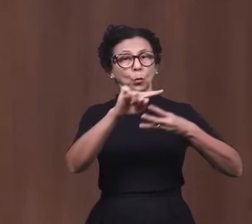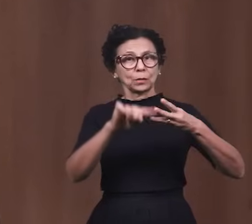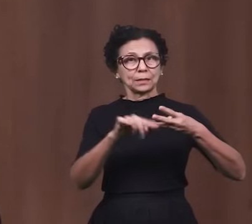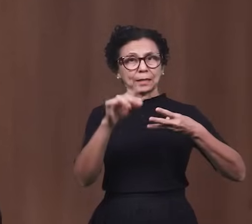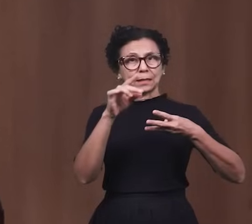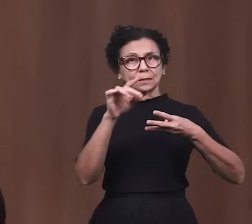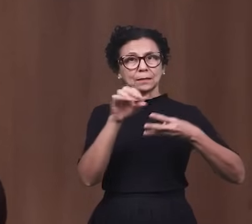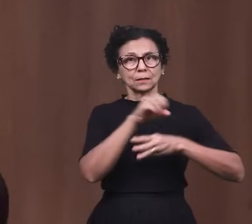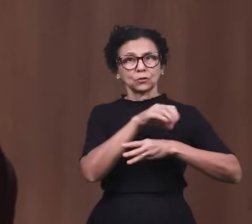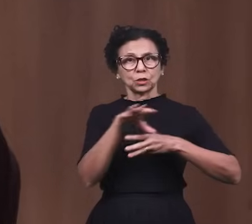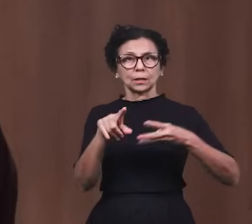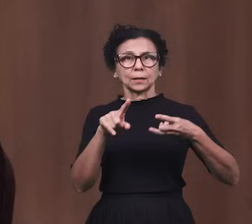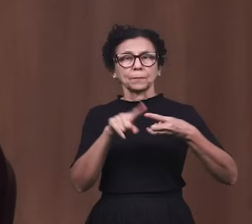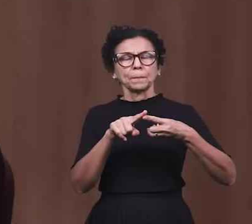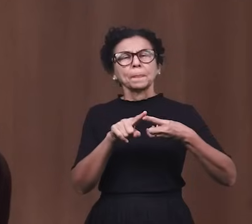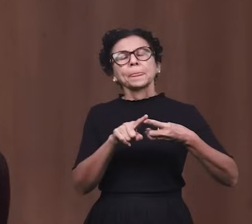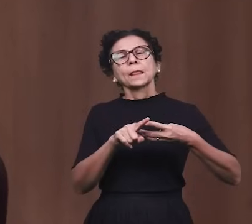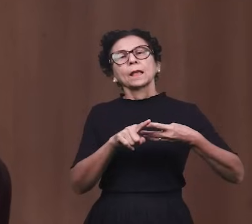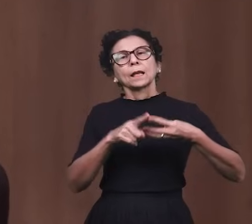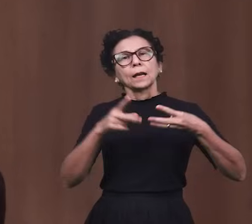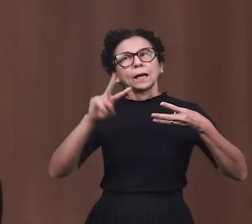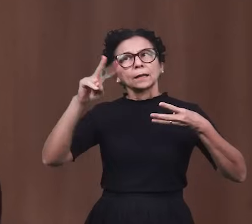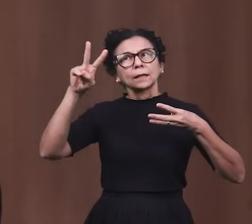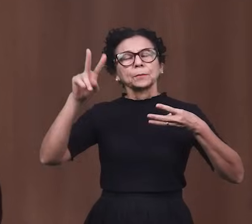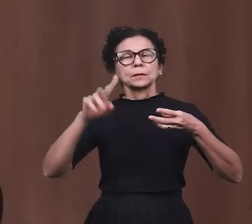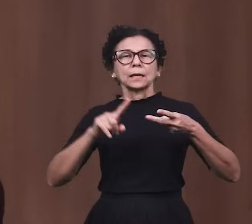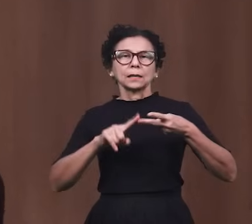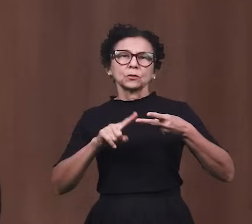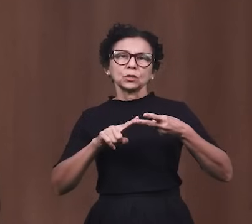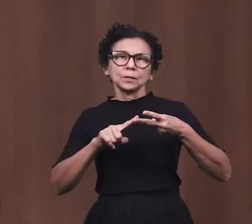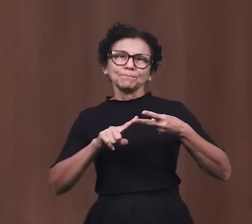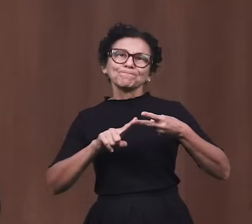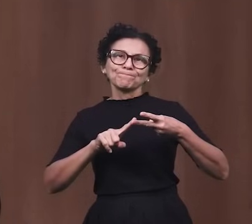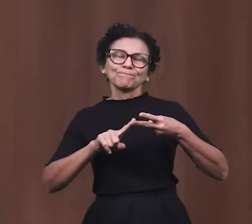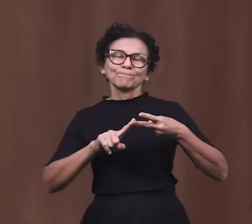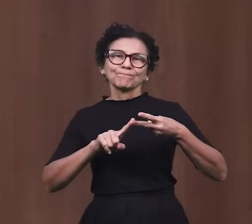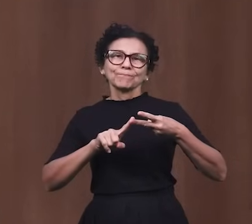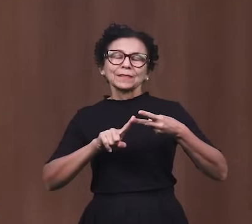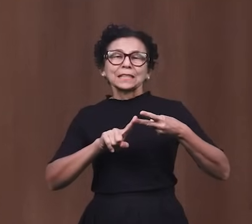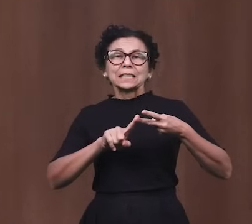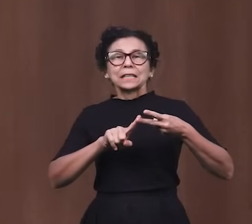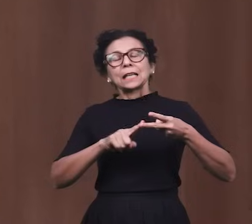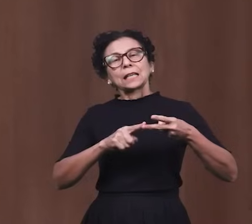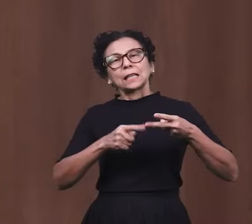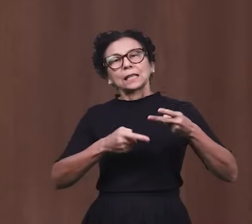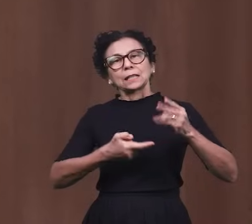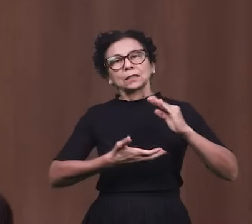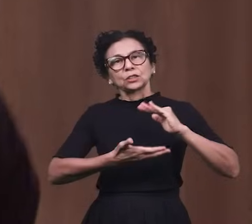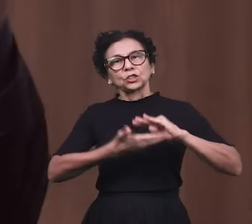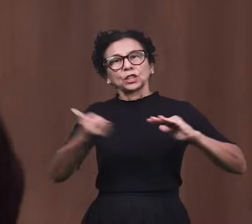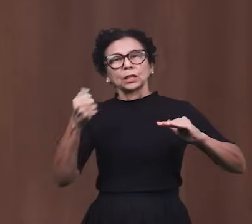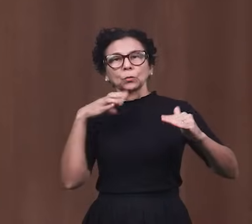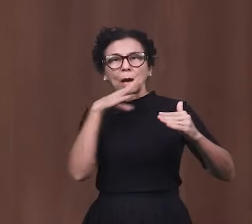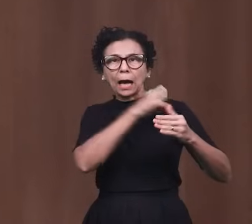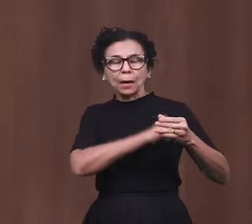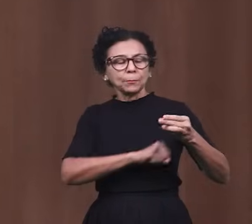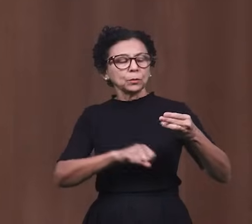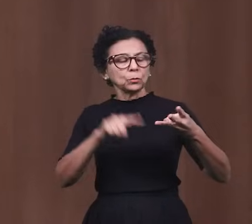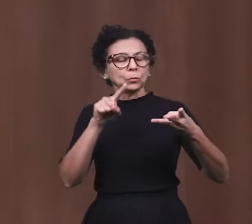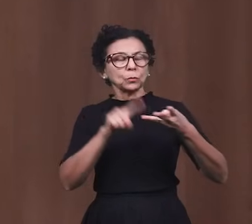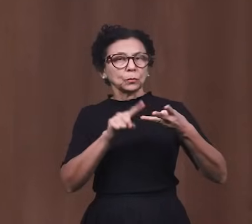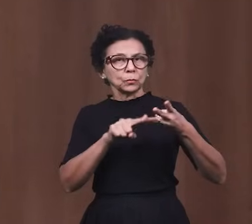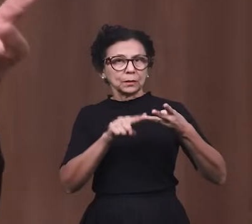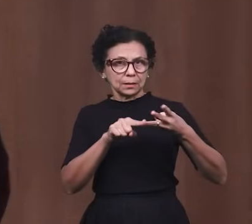no primeiro programa, entre rentabilidade, liquidez e risco, você está abrindo mão da liquidez, que é poder tirar o dinheiro quando